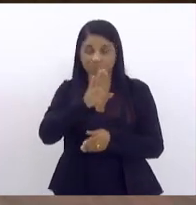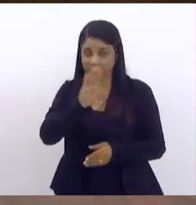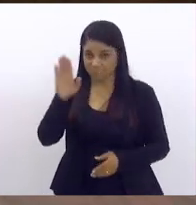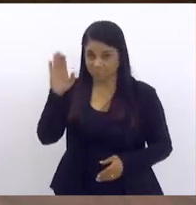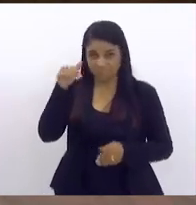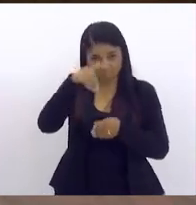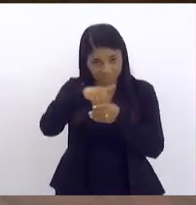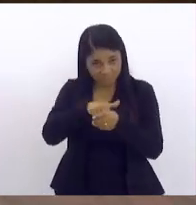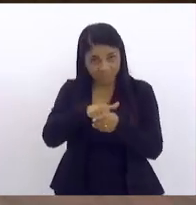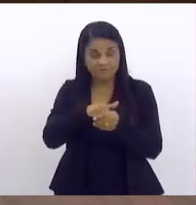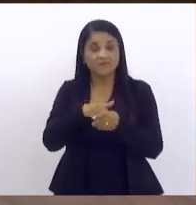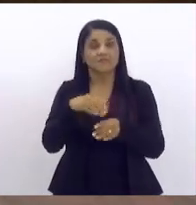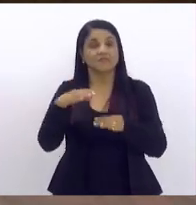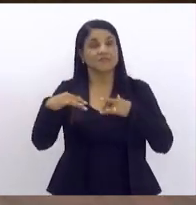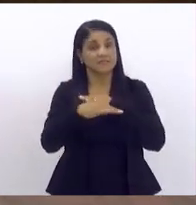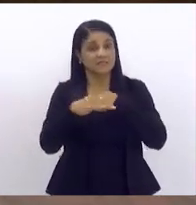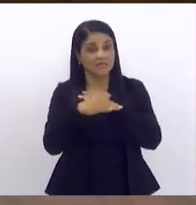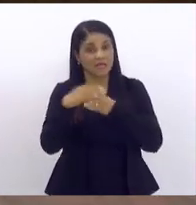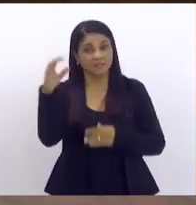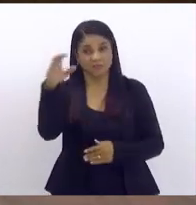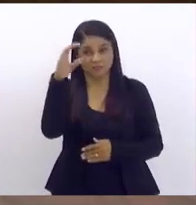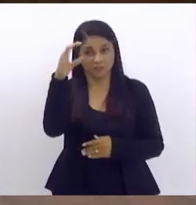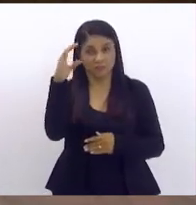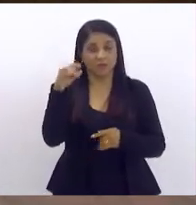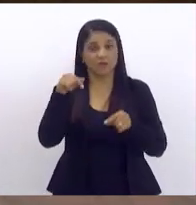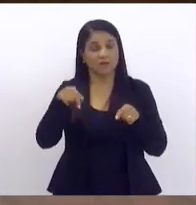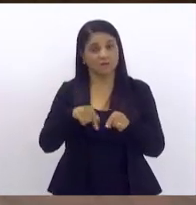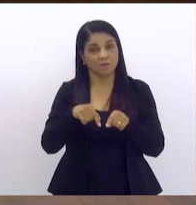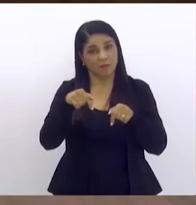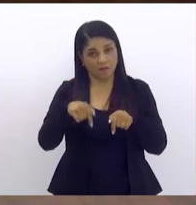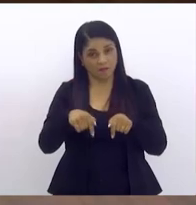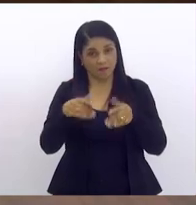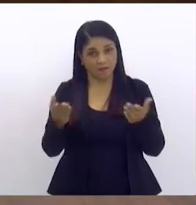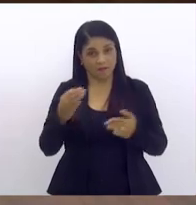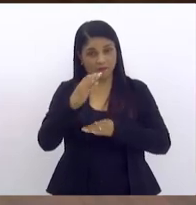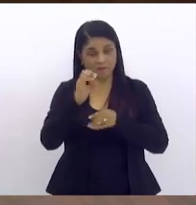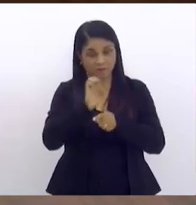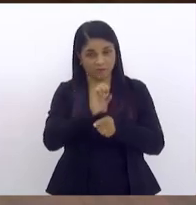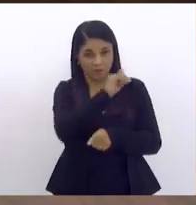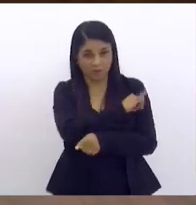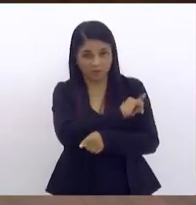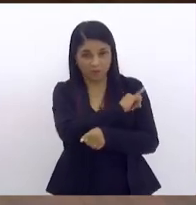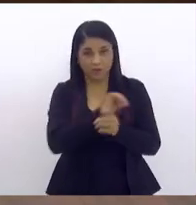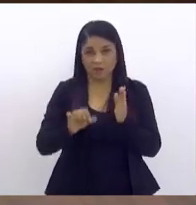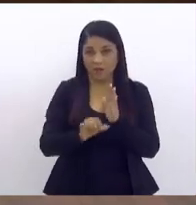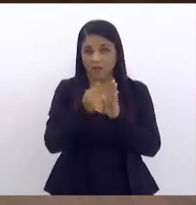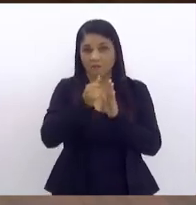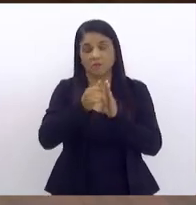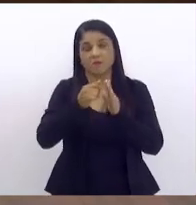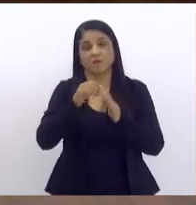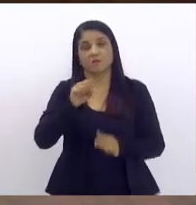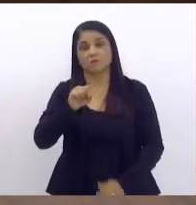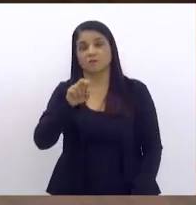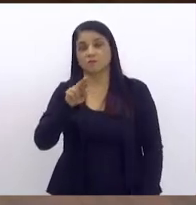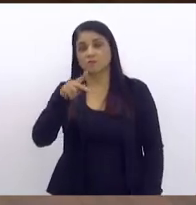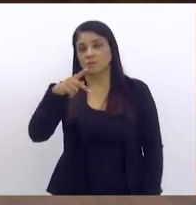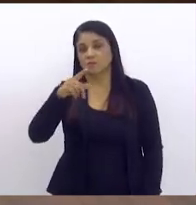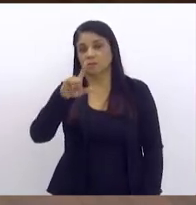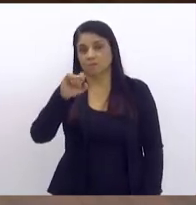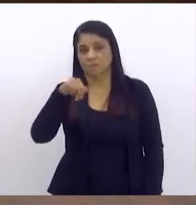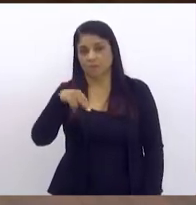cidade de Niterói, como também é aqui primeira suplente da bancada do PSOL nesta casa, ou seja, é